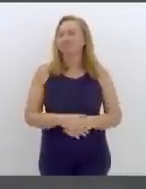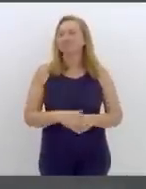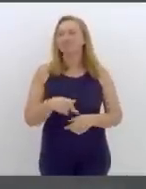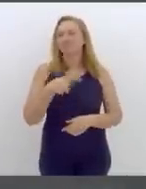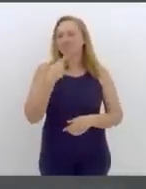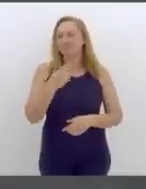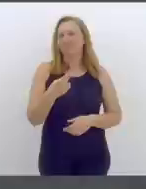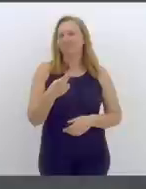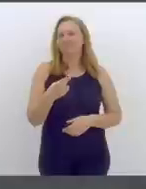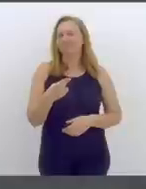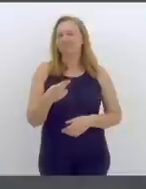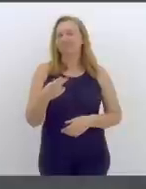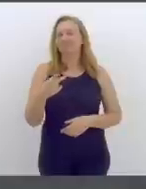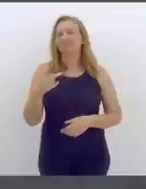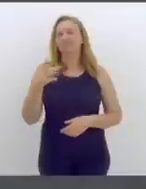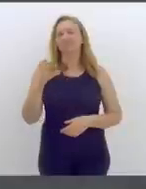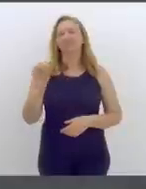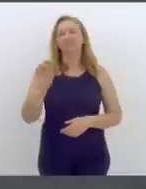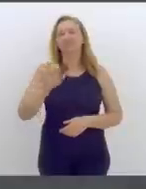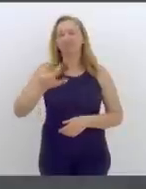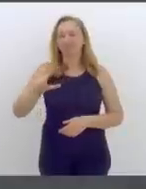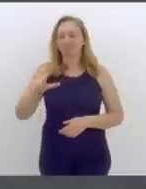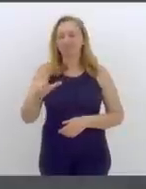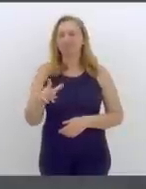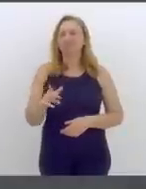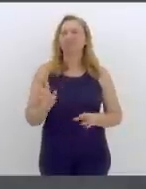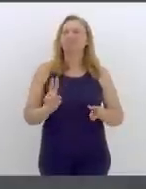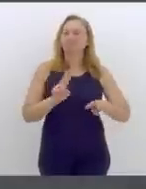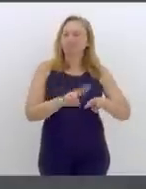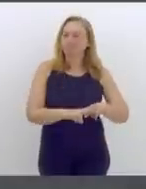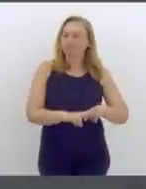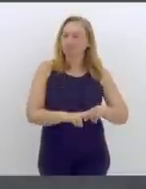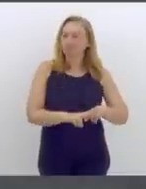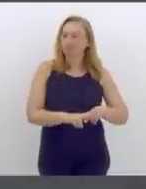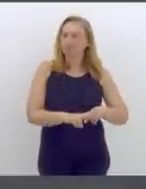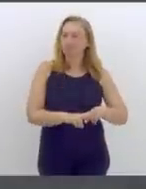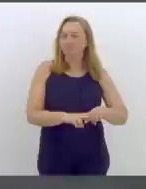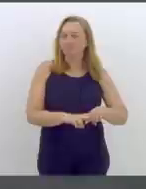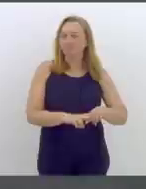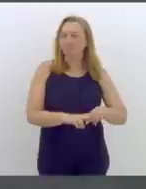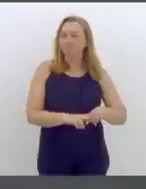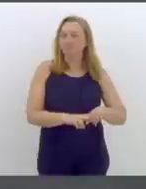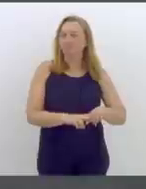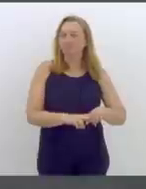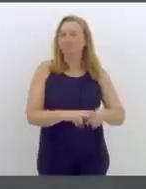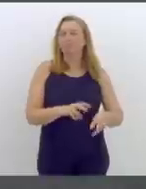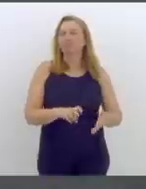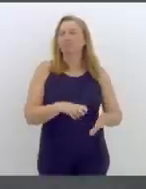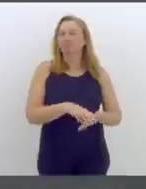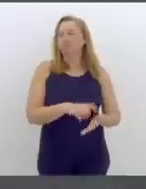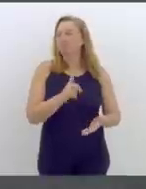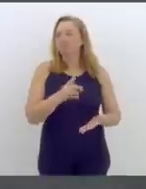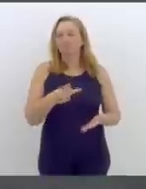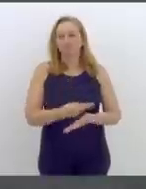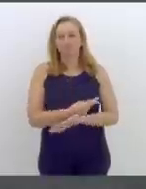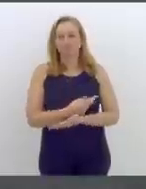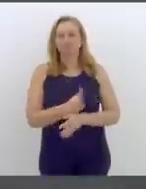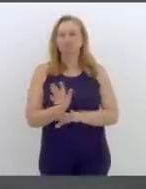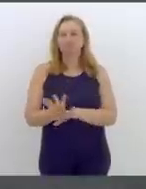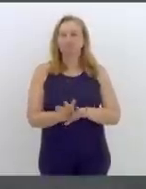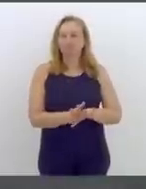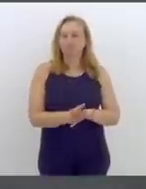palavras aqui do coronel ali que tanto a prisão administrativa a prisão disciplinar ela ela não está acontecendo Então